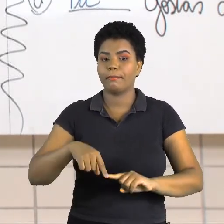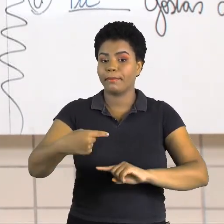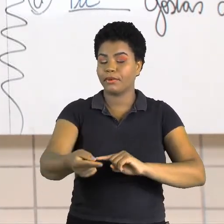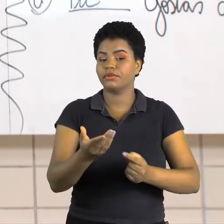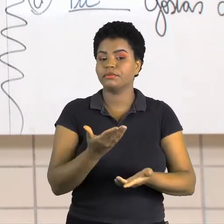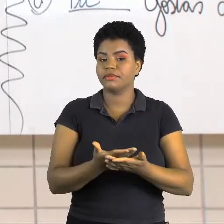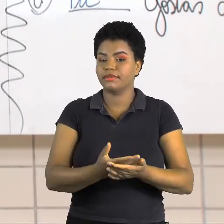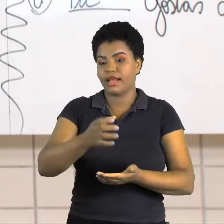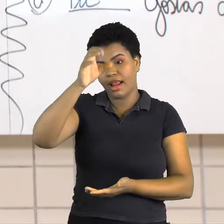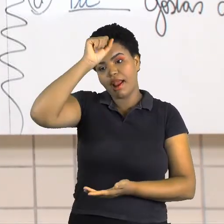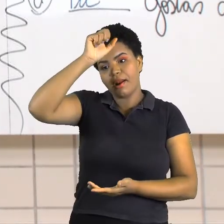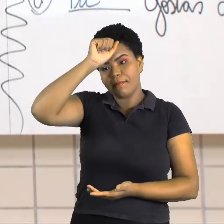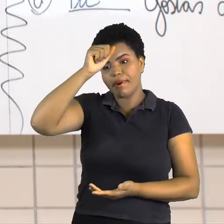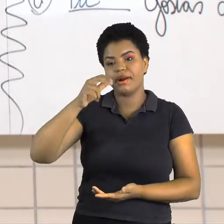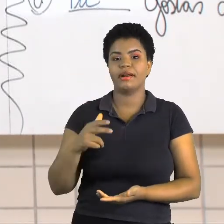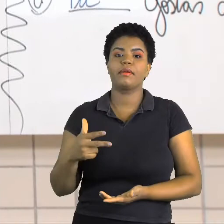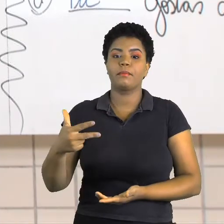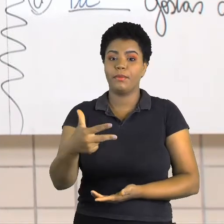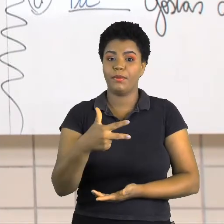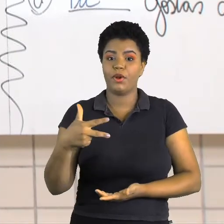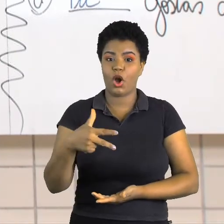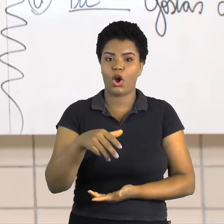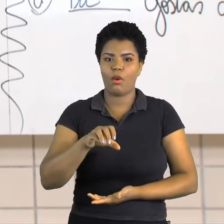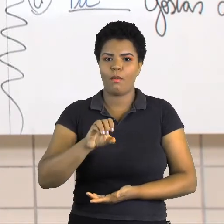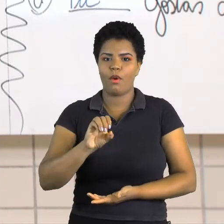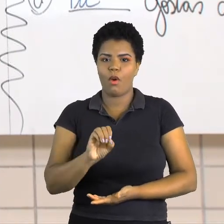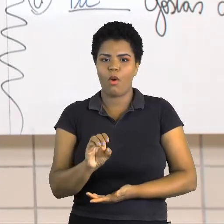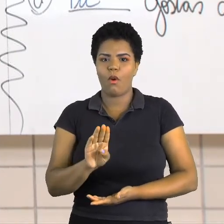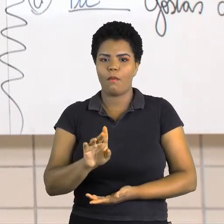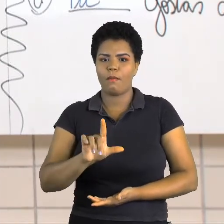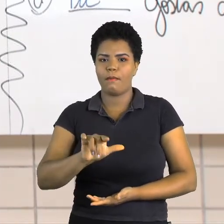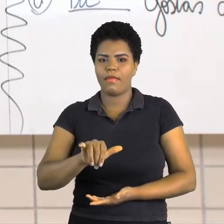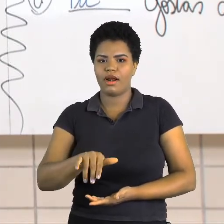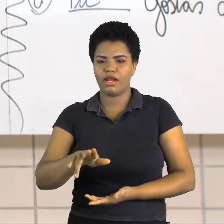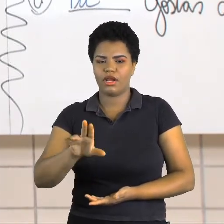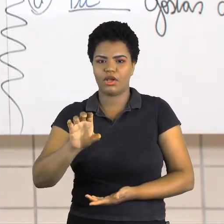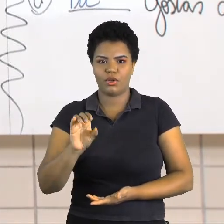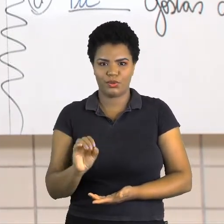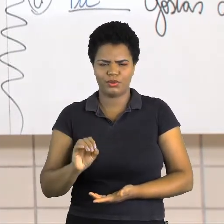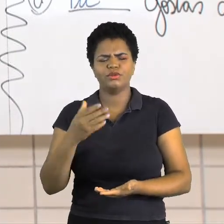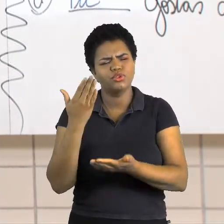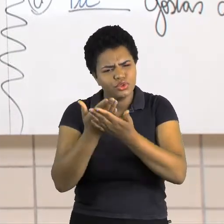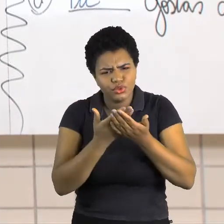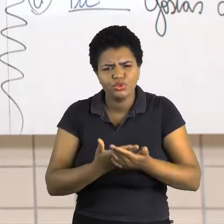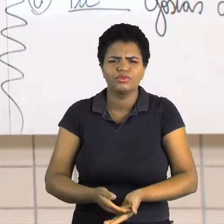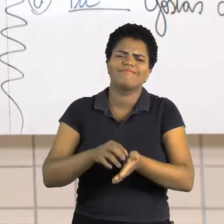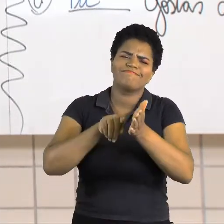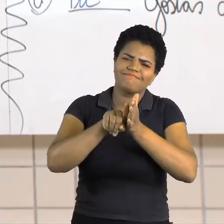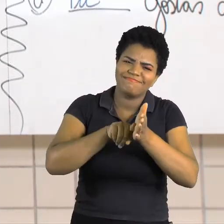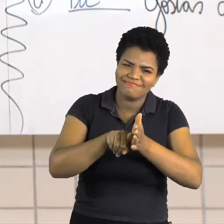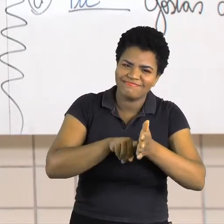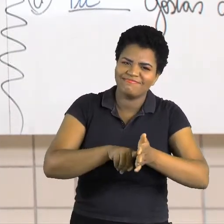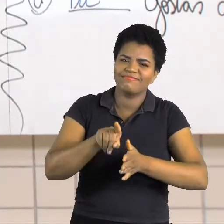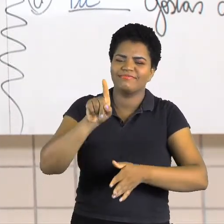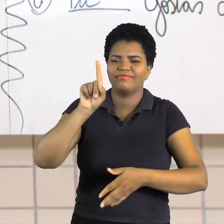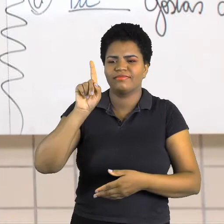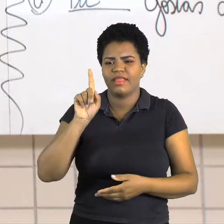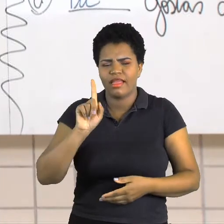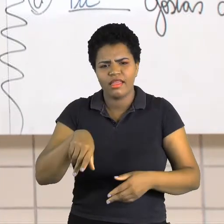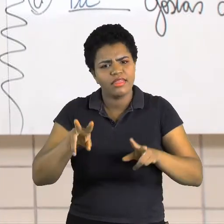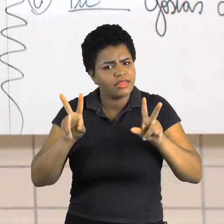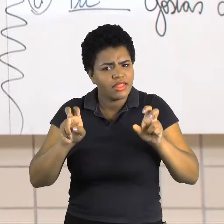aprenderemos o pronome oblíquo. Entendeu? Estudem, galerinha. Pesquisem. É um assunto que